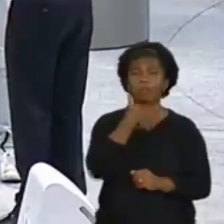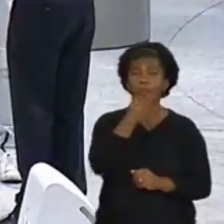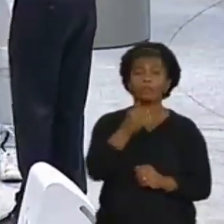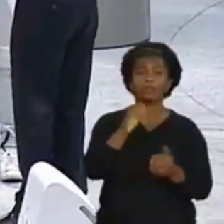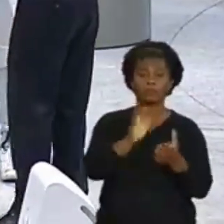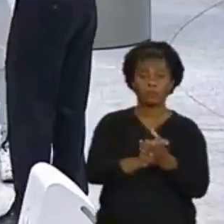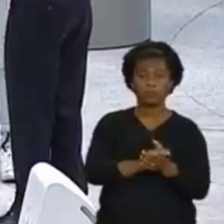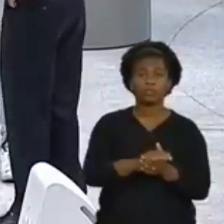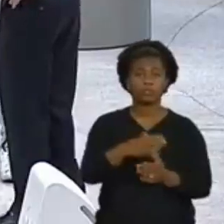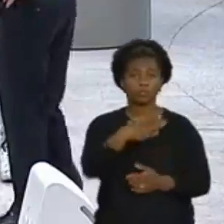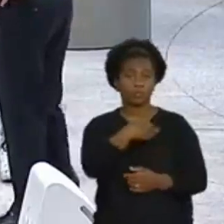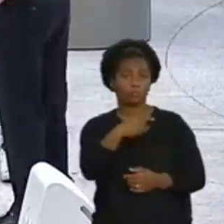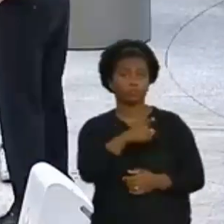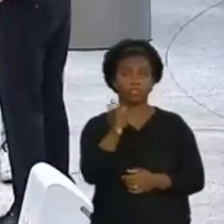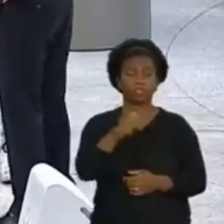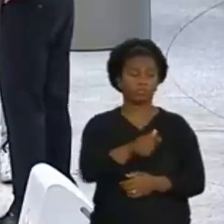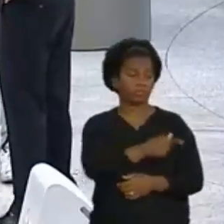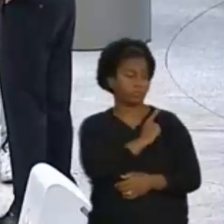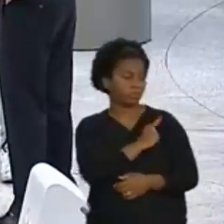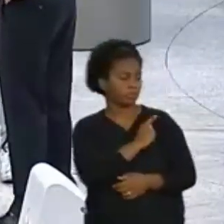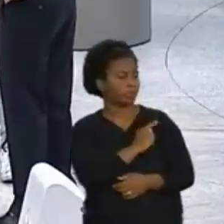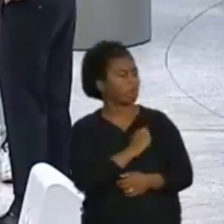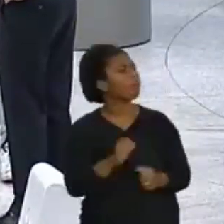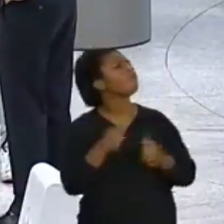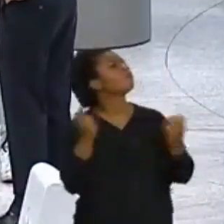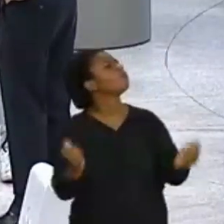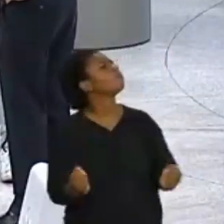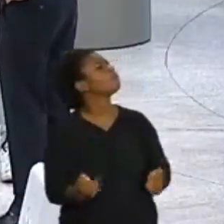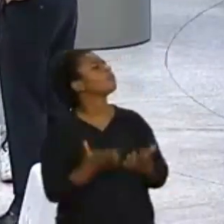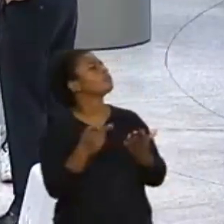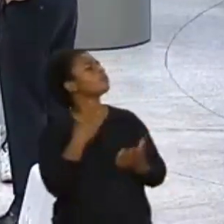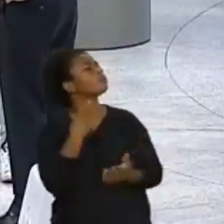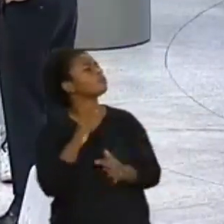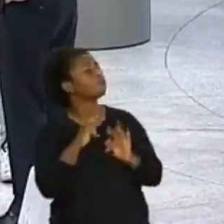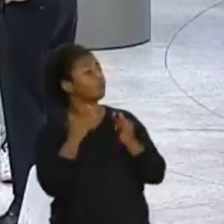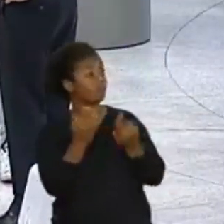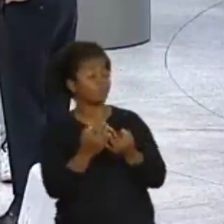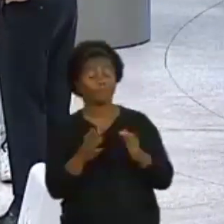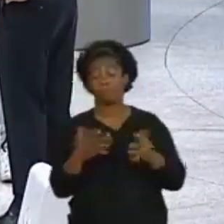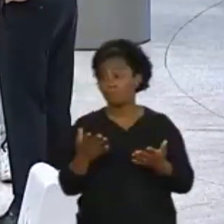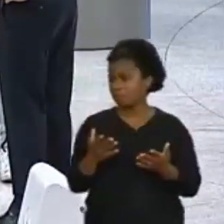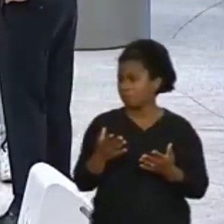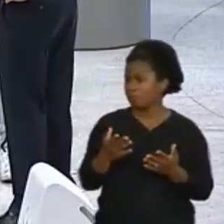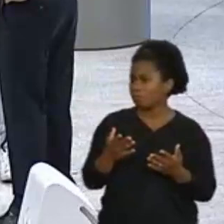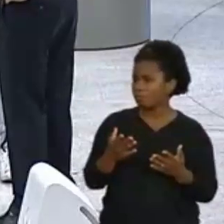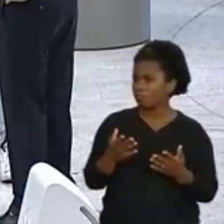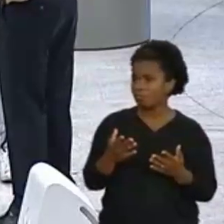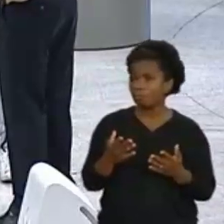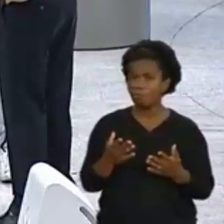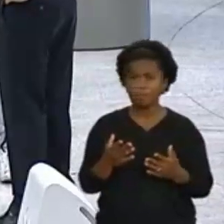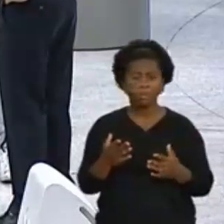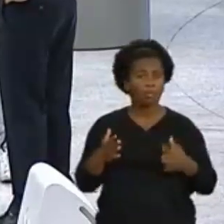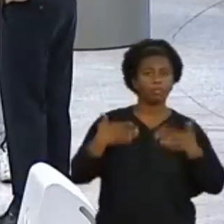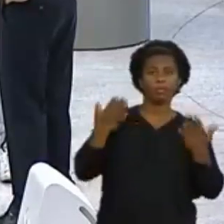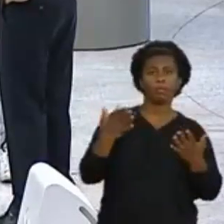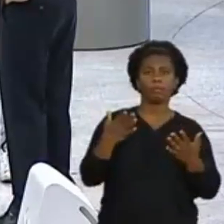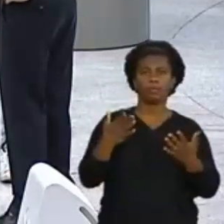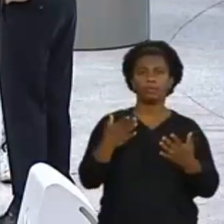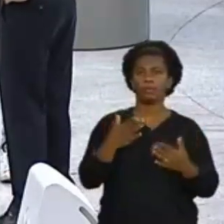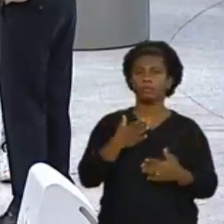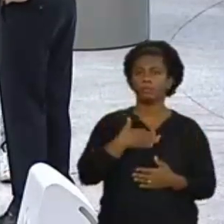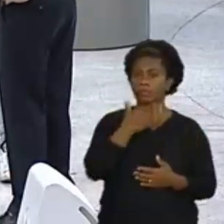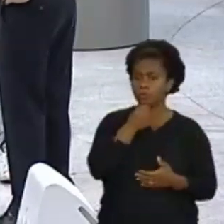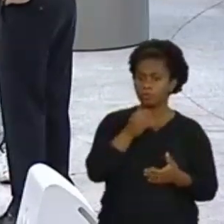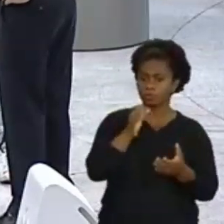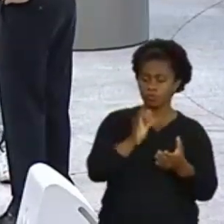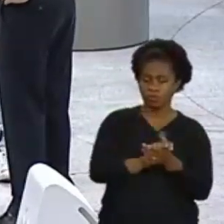foi o milagre que você alcançou na família? Então, bispo, de uma hora para outra, meu esposo virou a cabeça. E ele era um